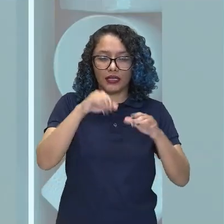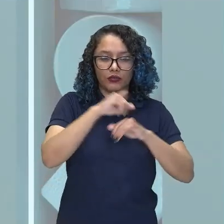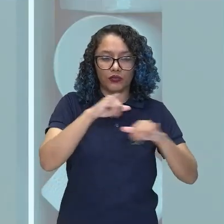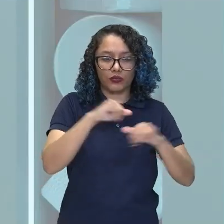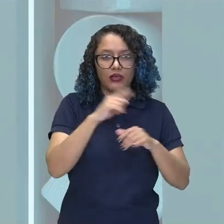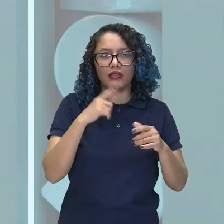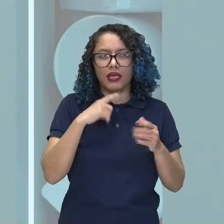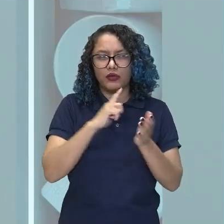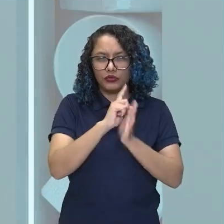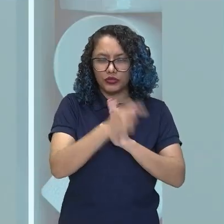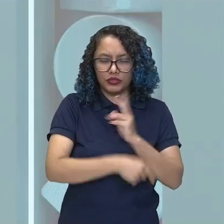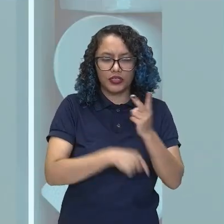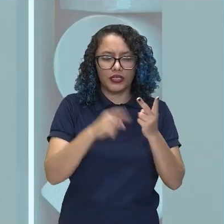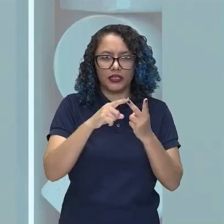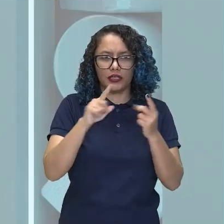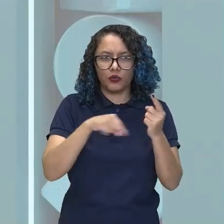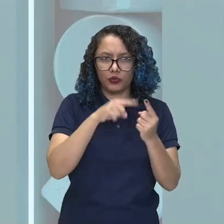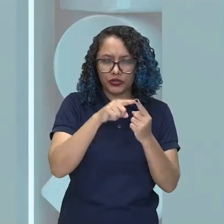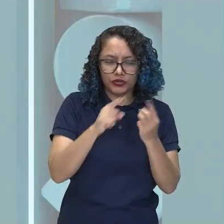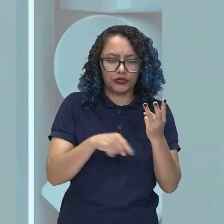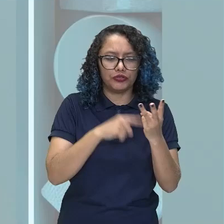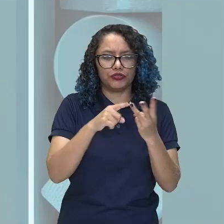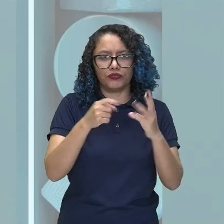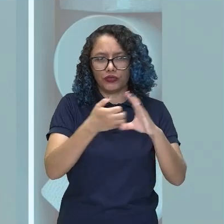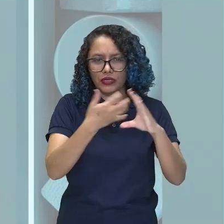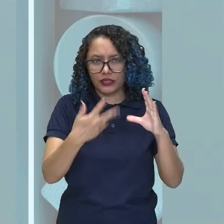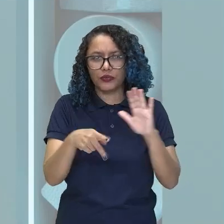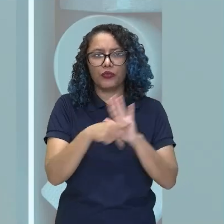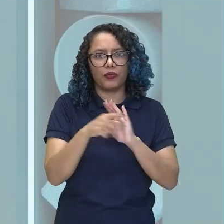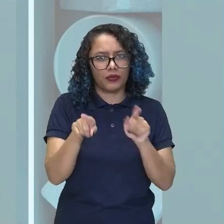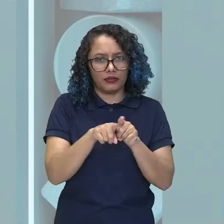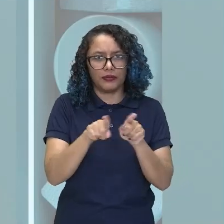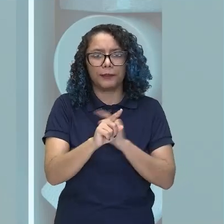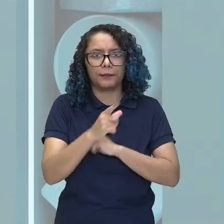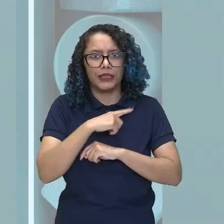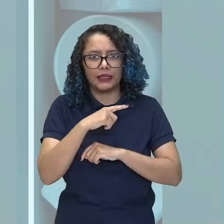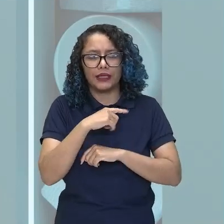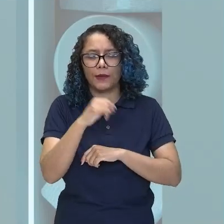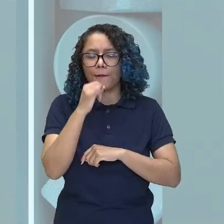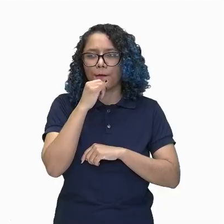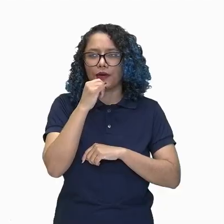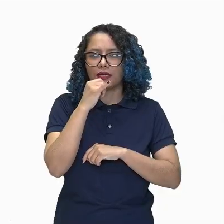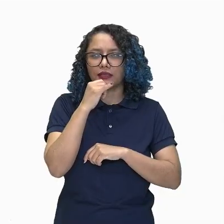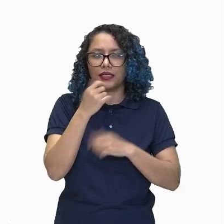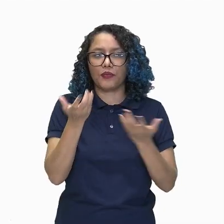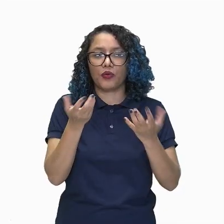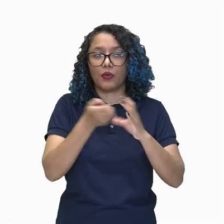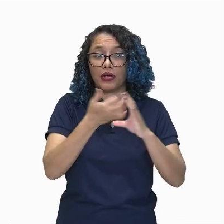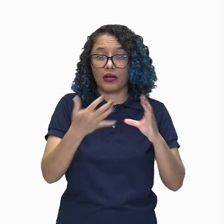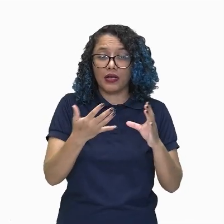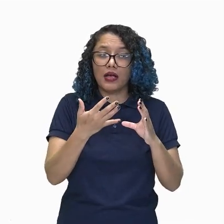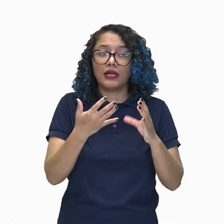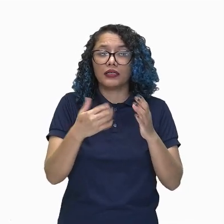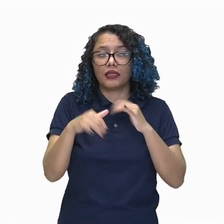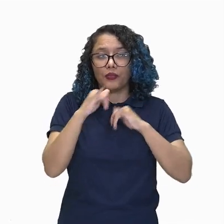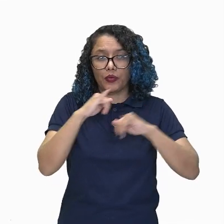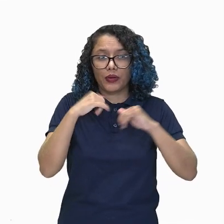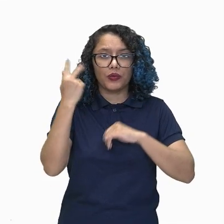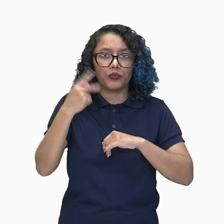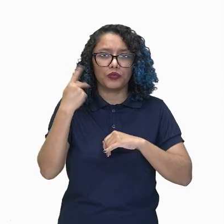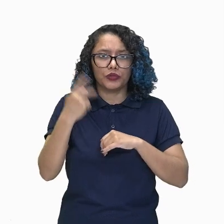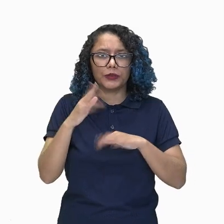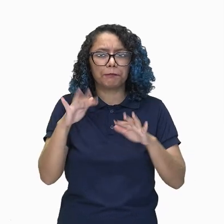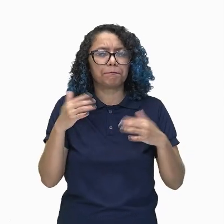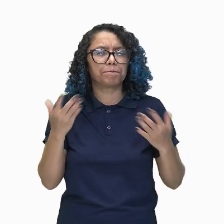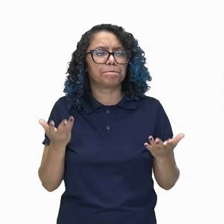objetivo, temos algumas características próprias, né? Por exemplo, da propaganda política. Vejam aí que